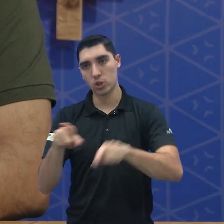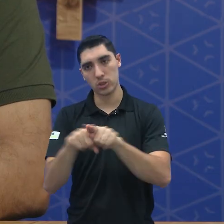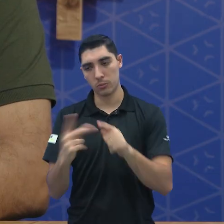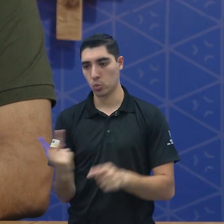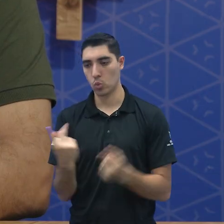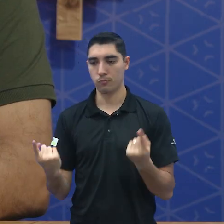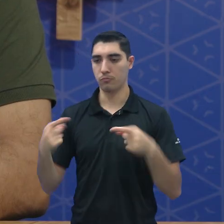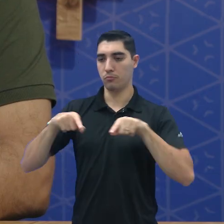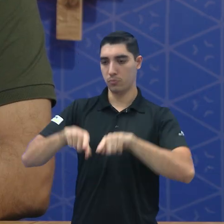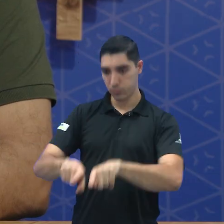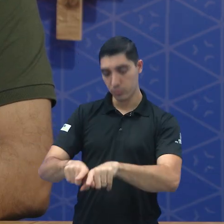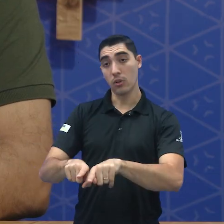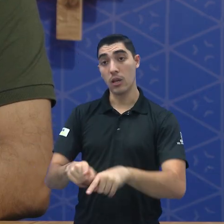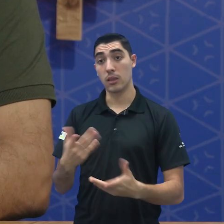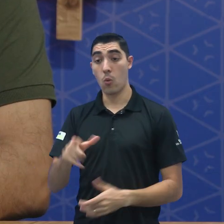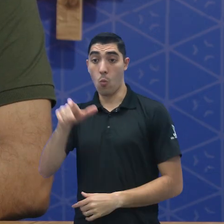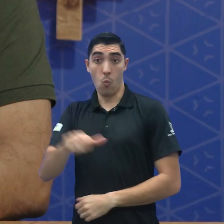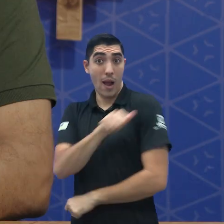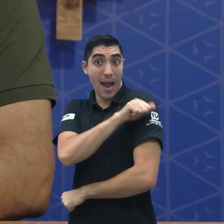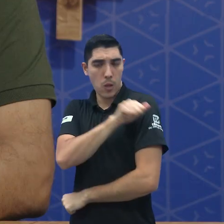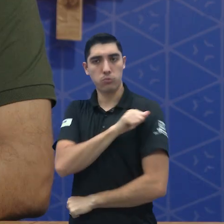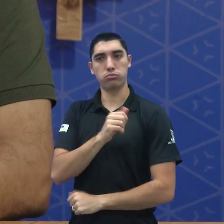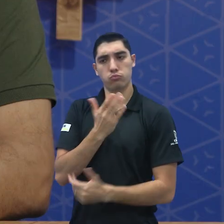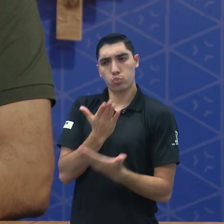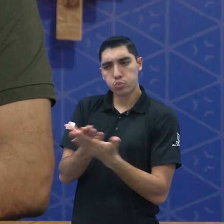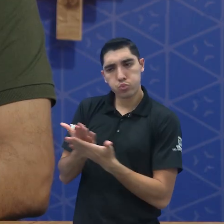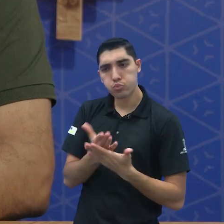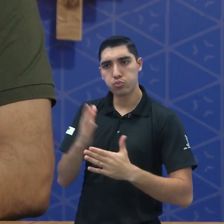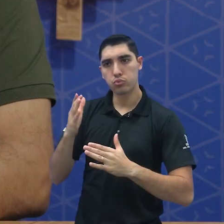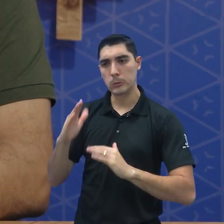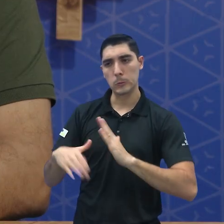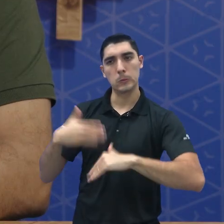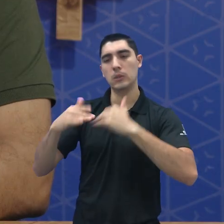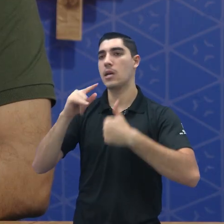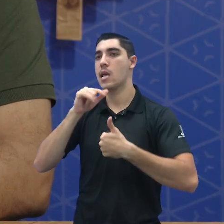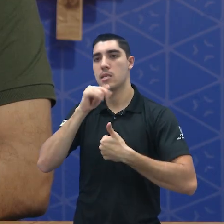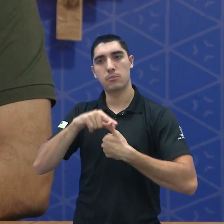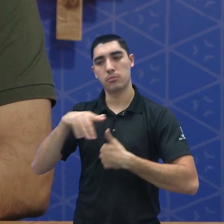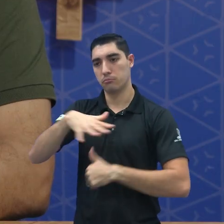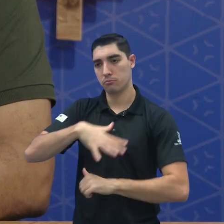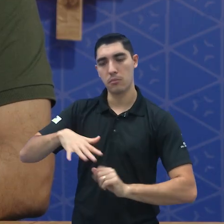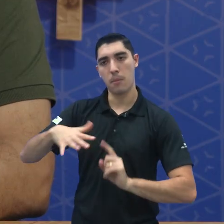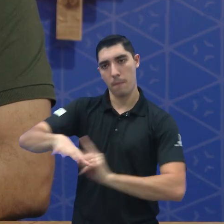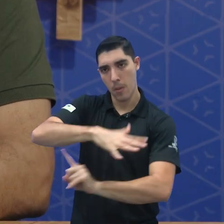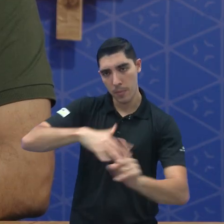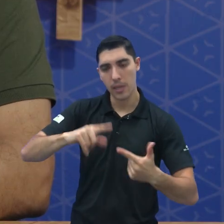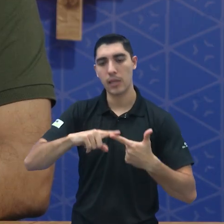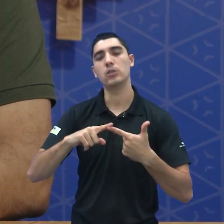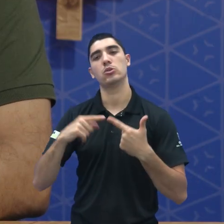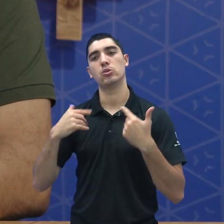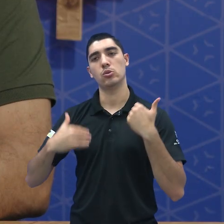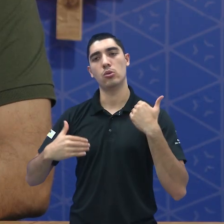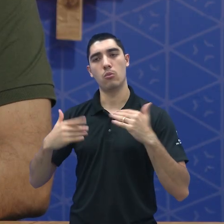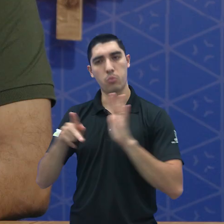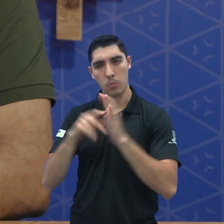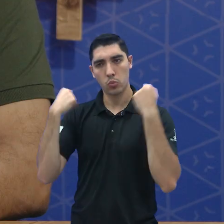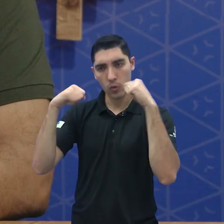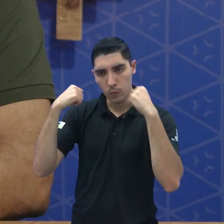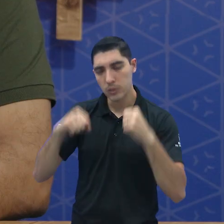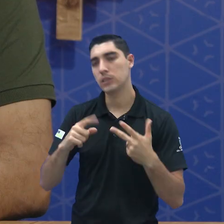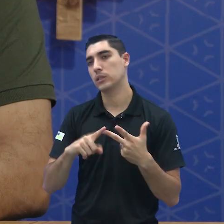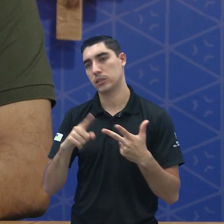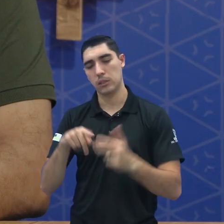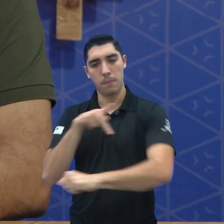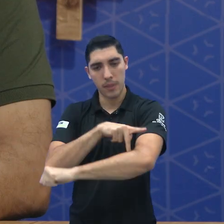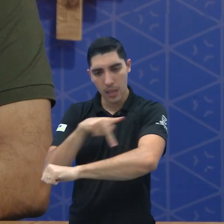gente desenvolve o aluno de forma integral, trabalhando pelo meio ambiente, pela educação física, pela parte pedagógica,